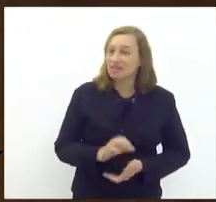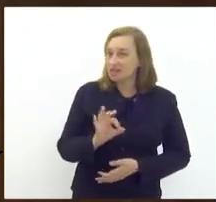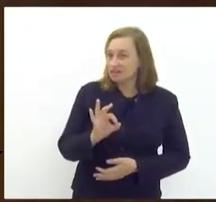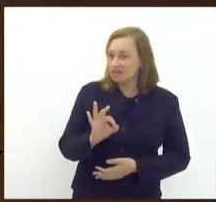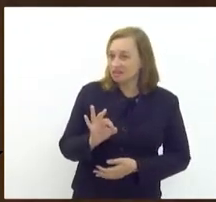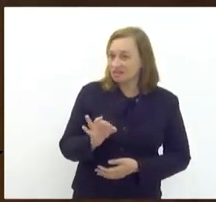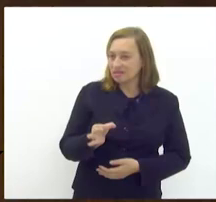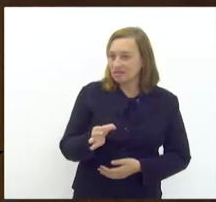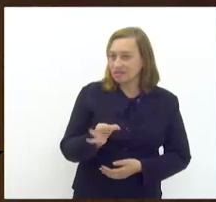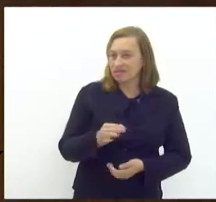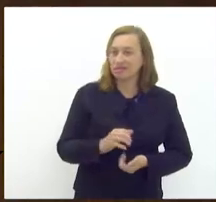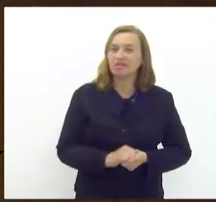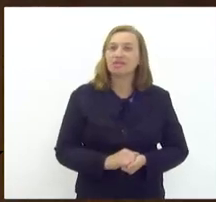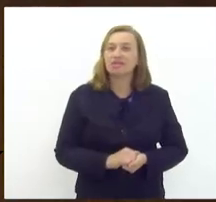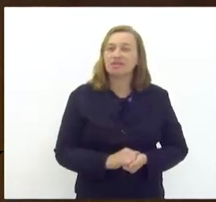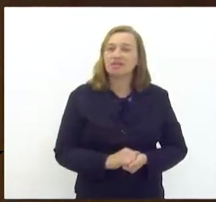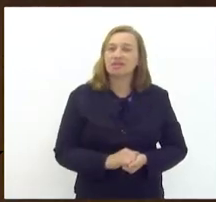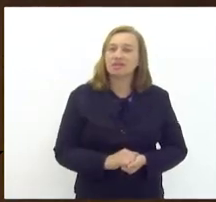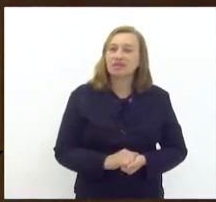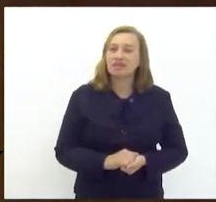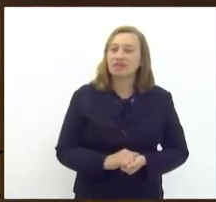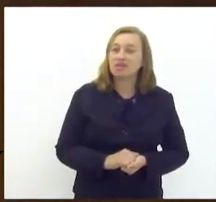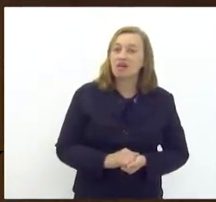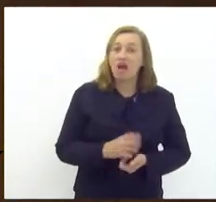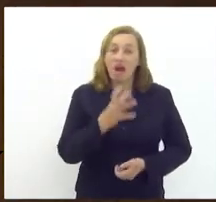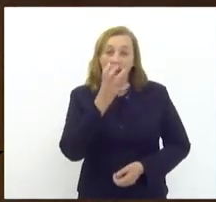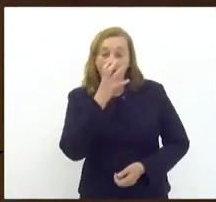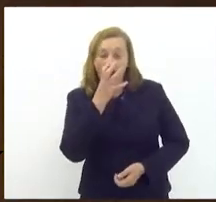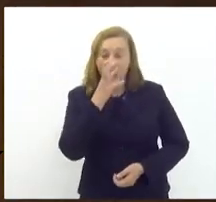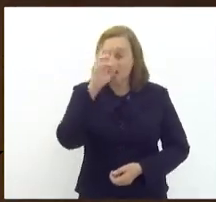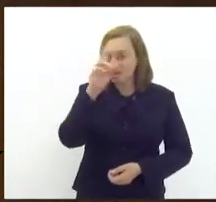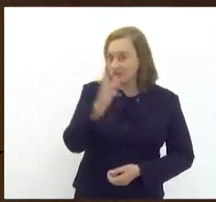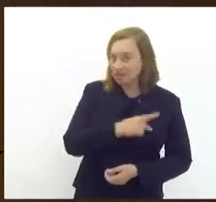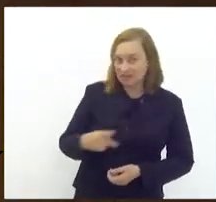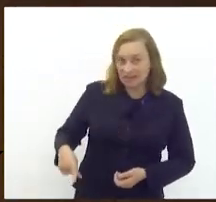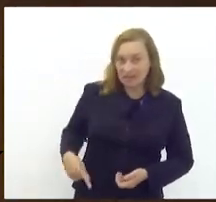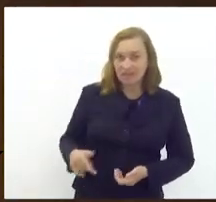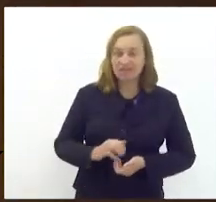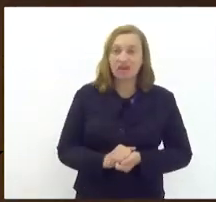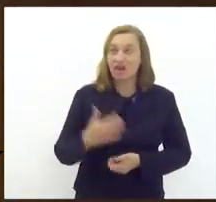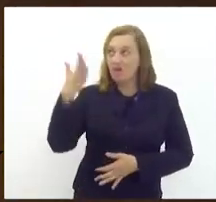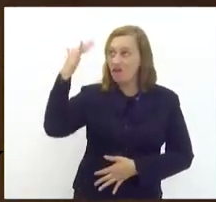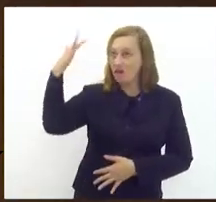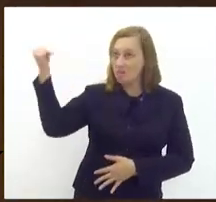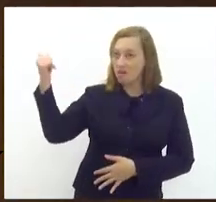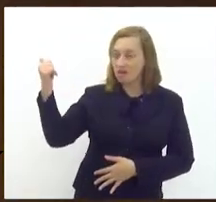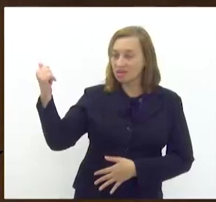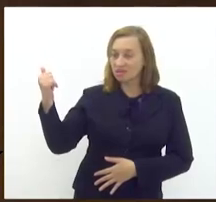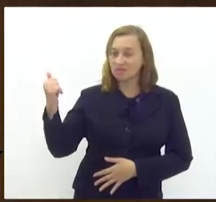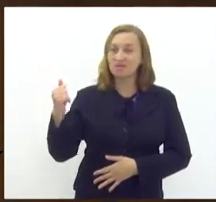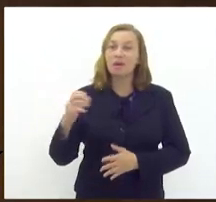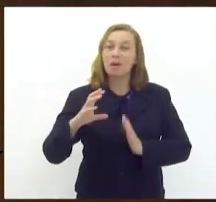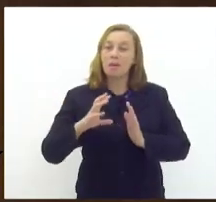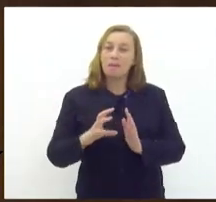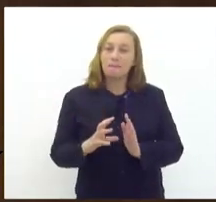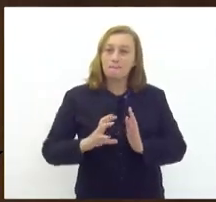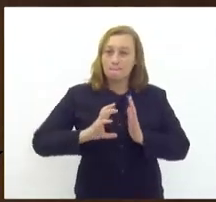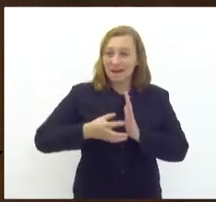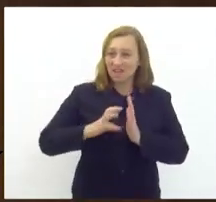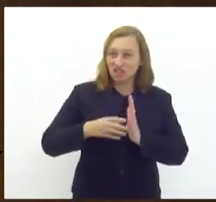dentro do partido do Prefeito o que me impressiona Presidente é que o famoso partido da boquinha